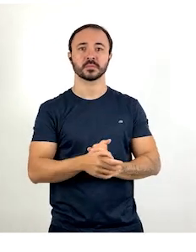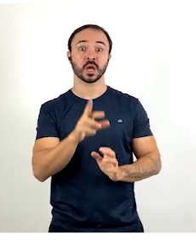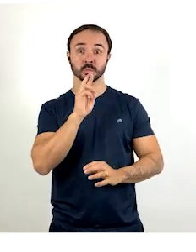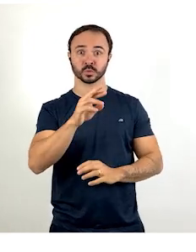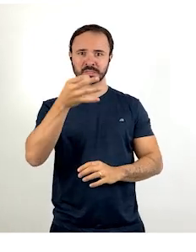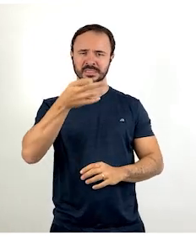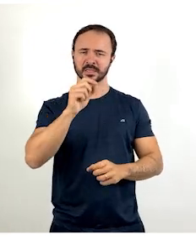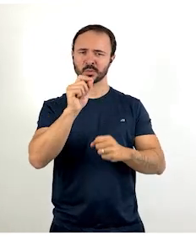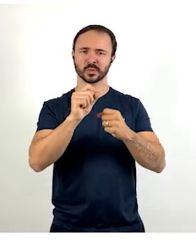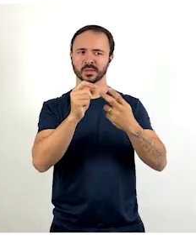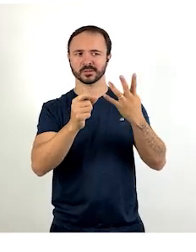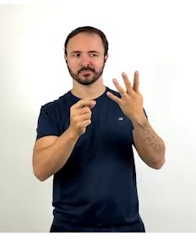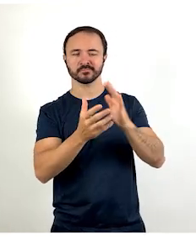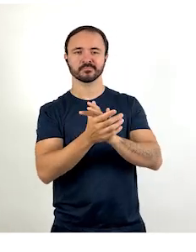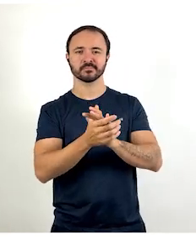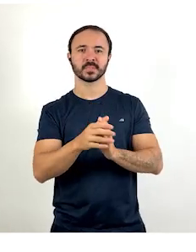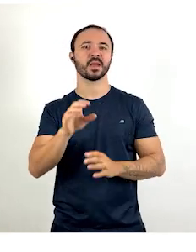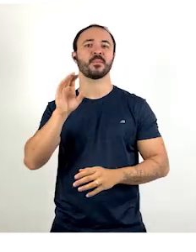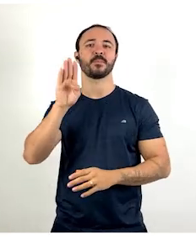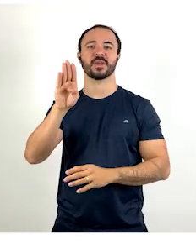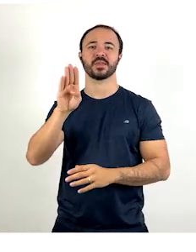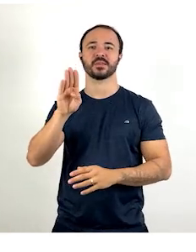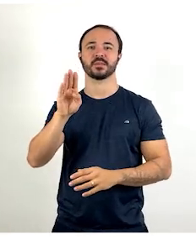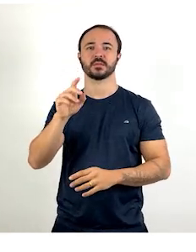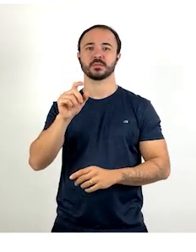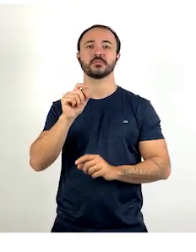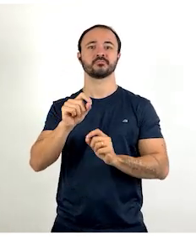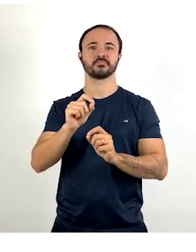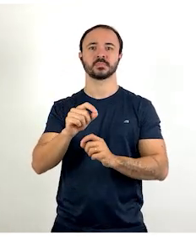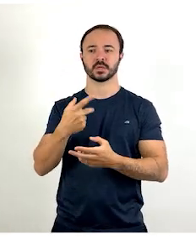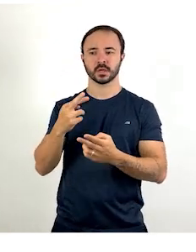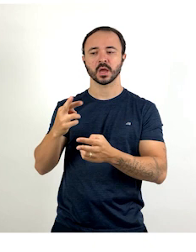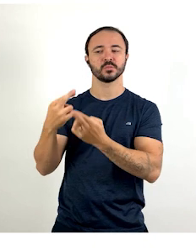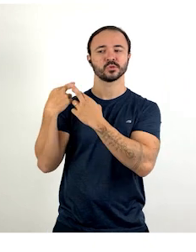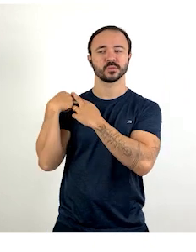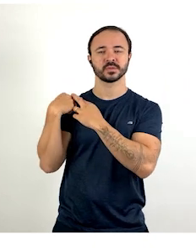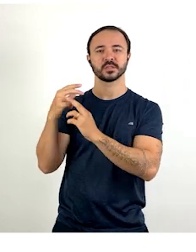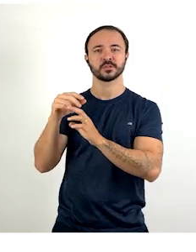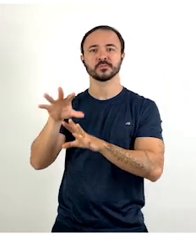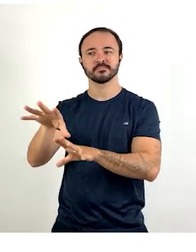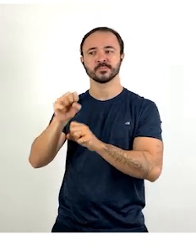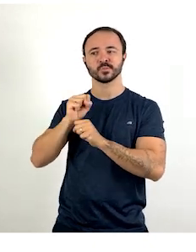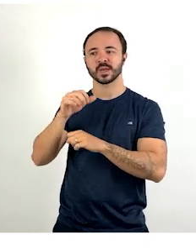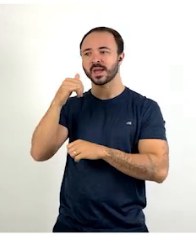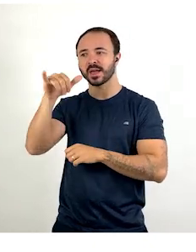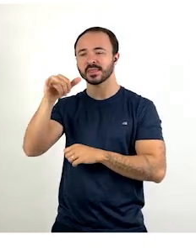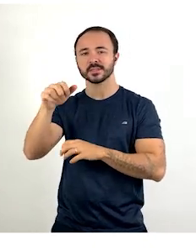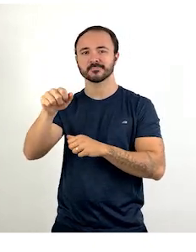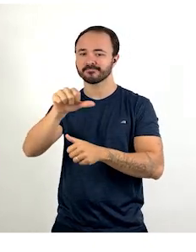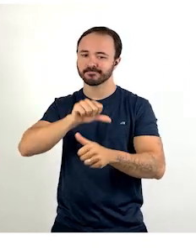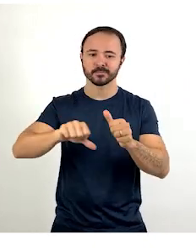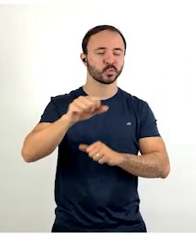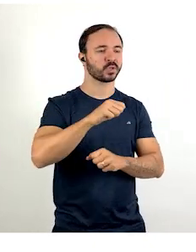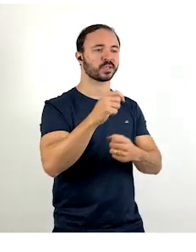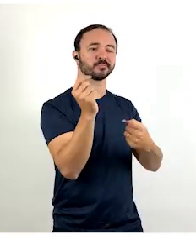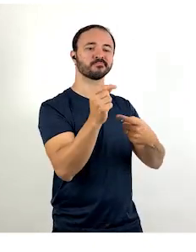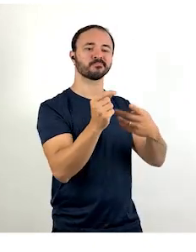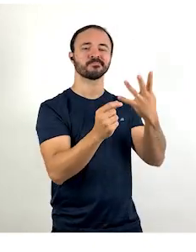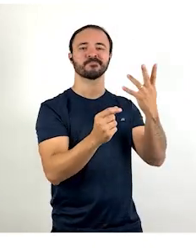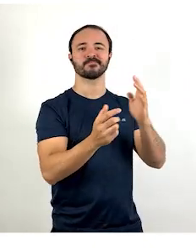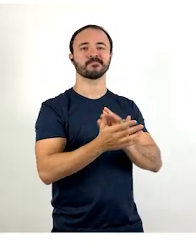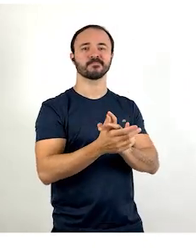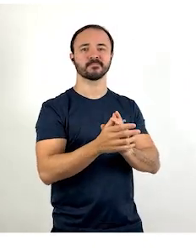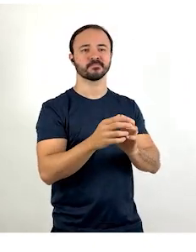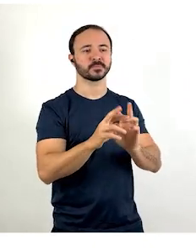a nossa resposta correta? Letra B. Receptores transformam a energia elétrica presente em um circuito em outras formas de